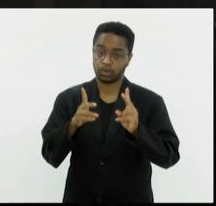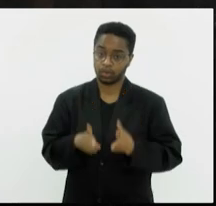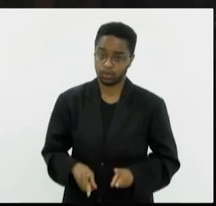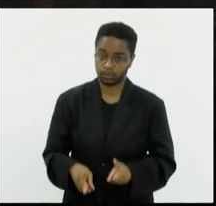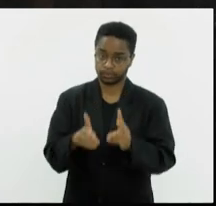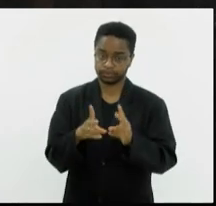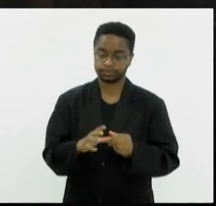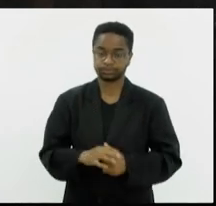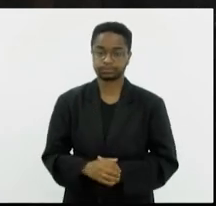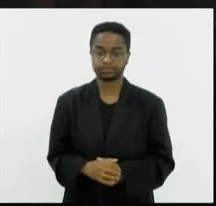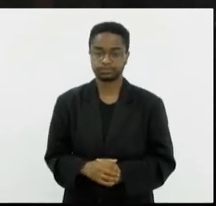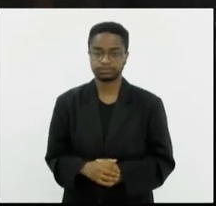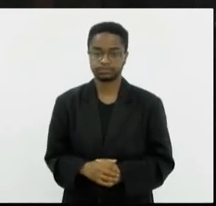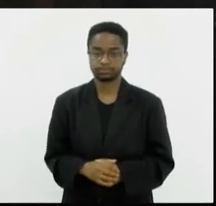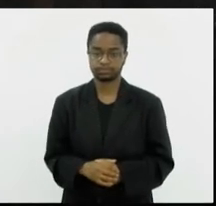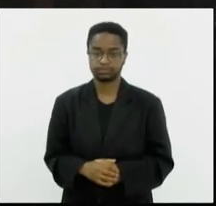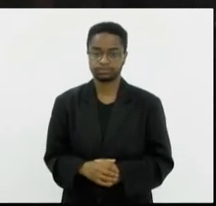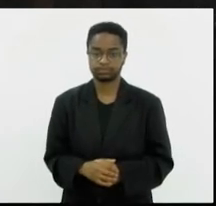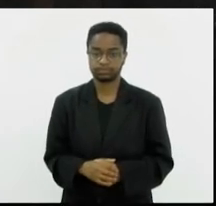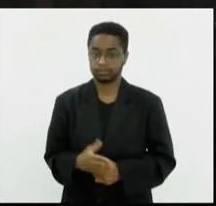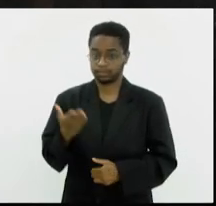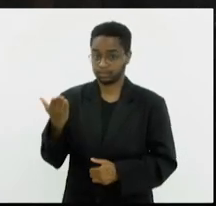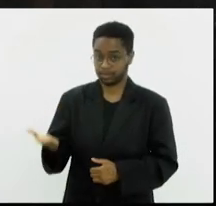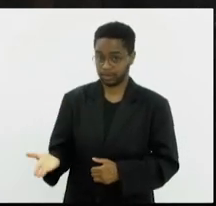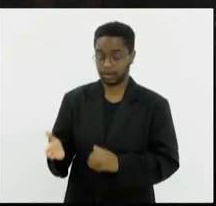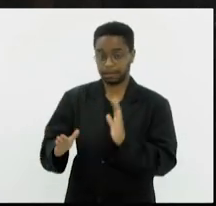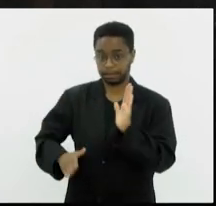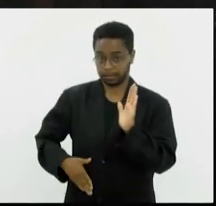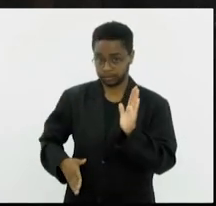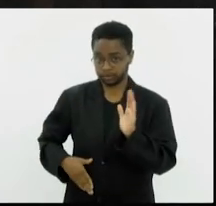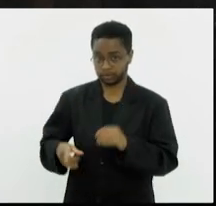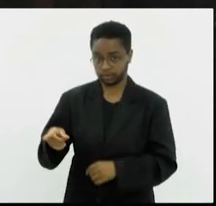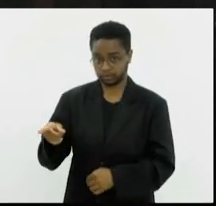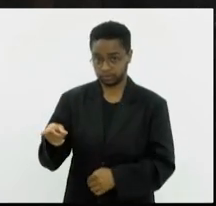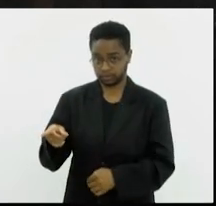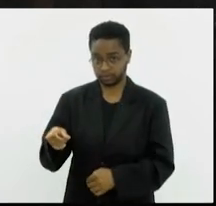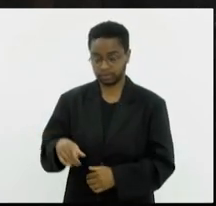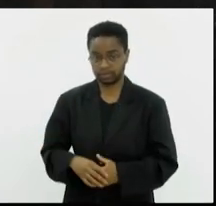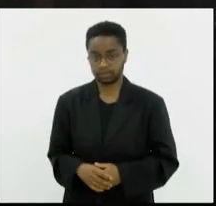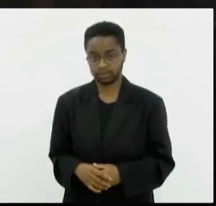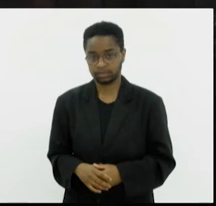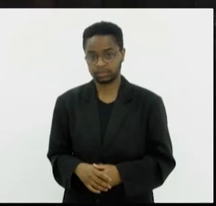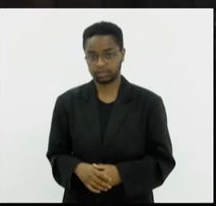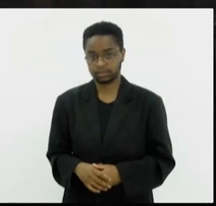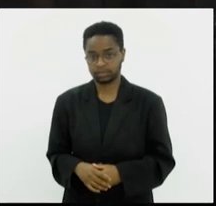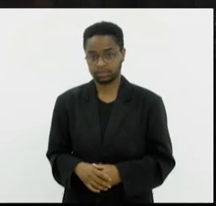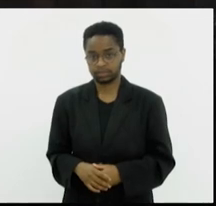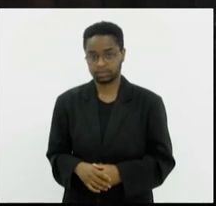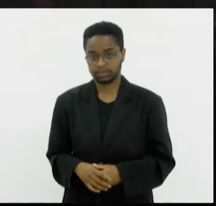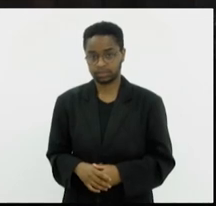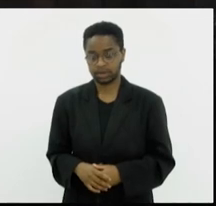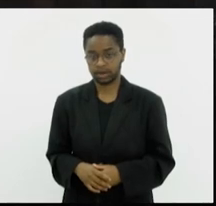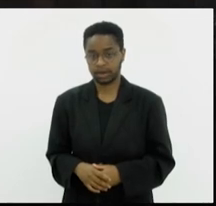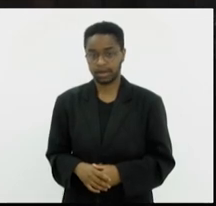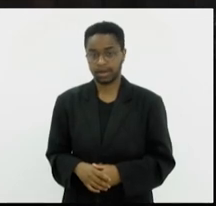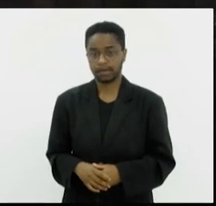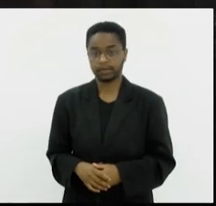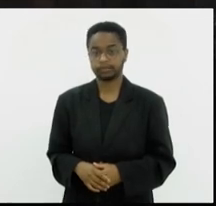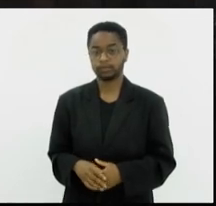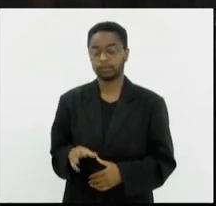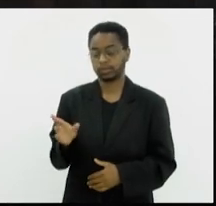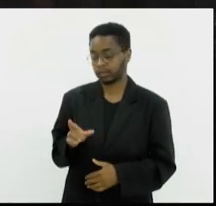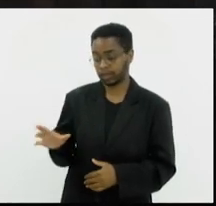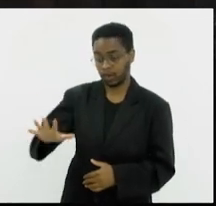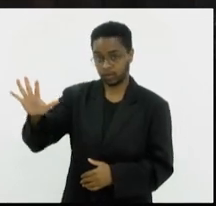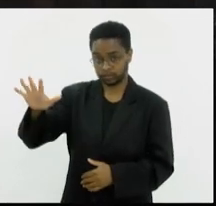além este criminoso este bandido ele veio da Rocinha